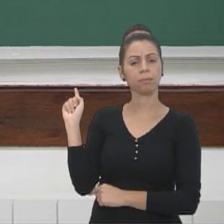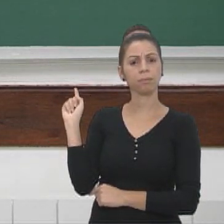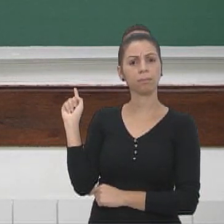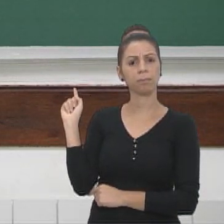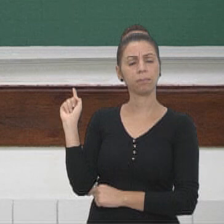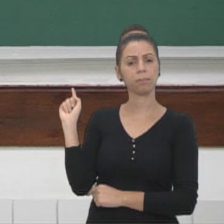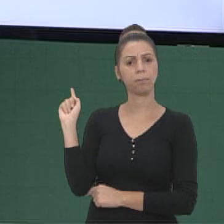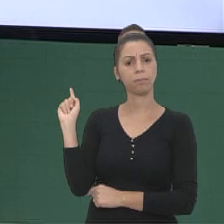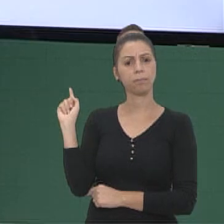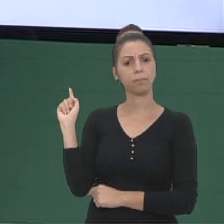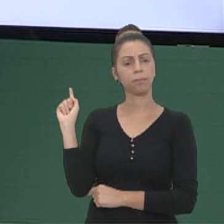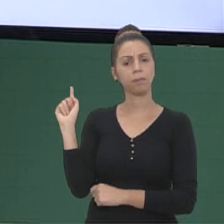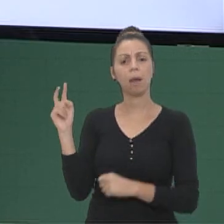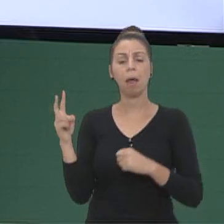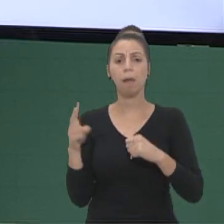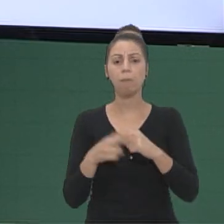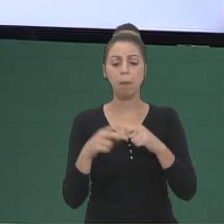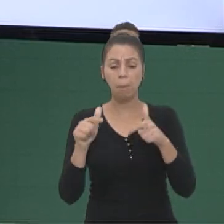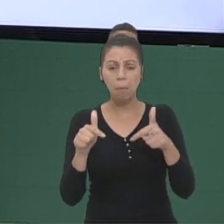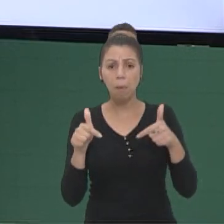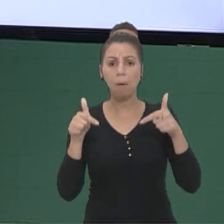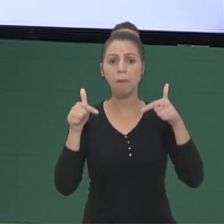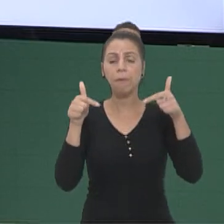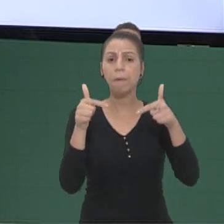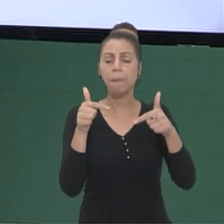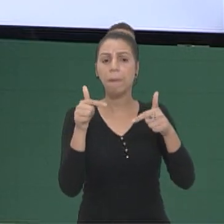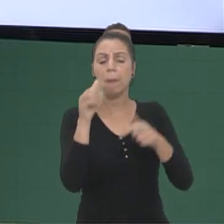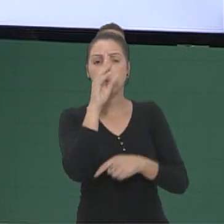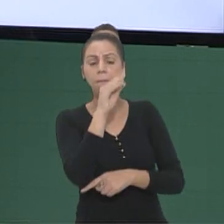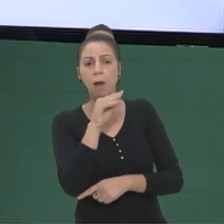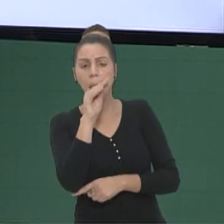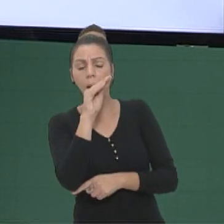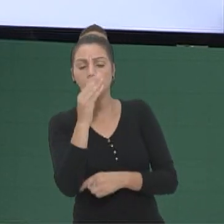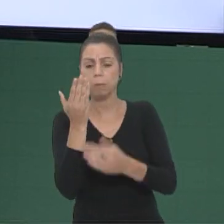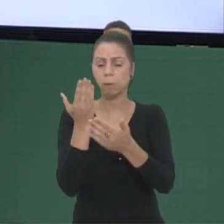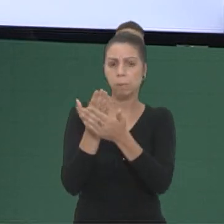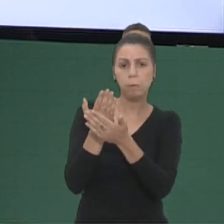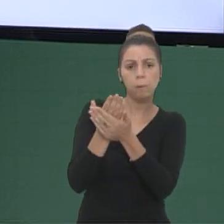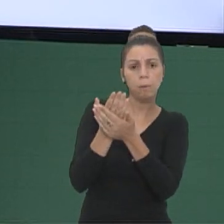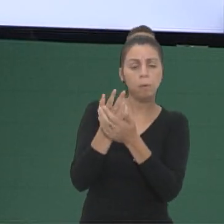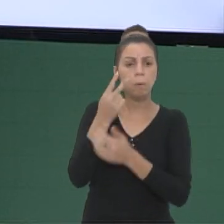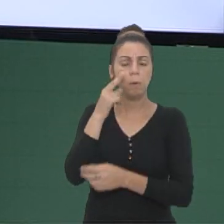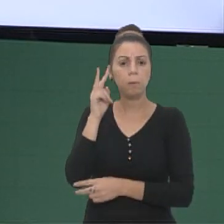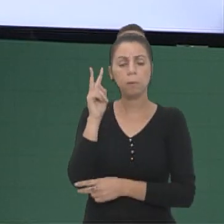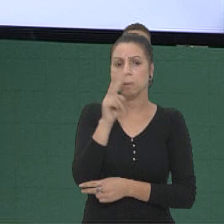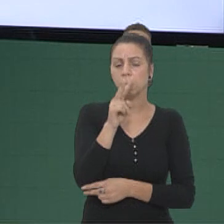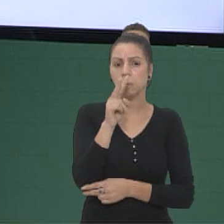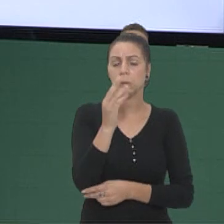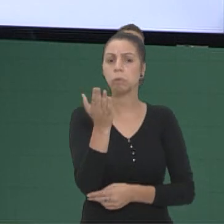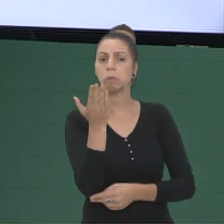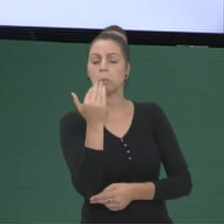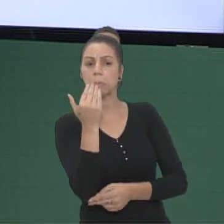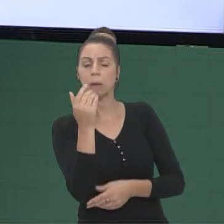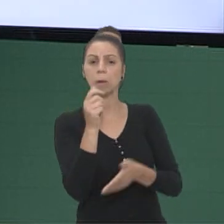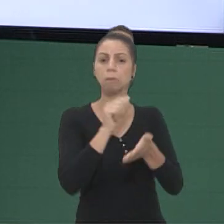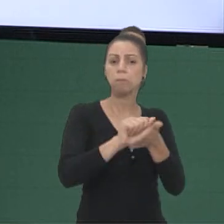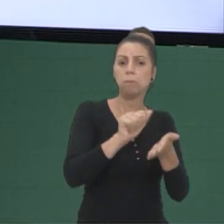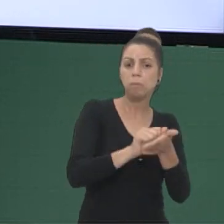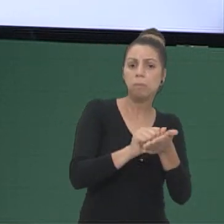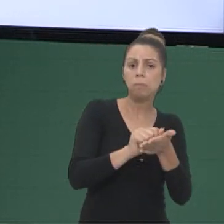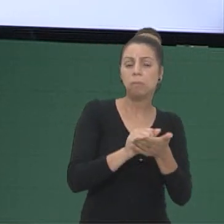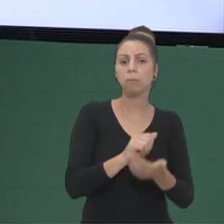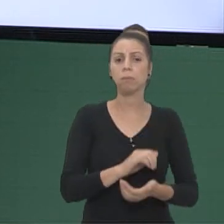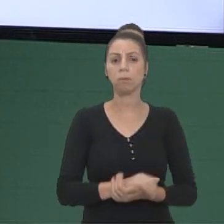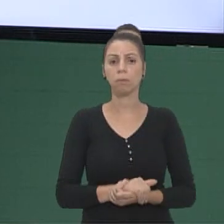una acción. A ação de falar, a ação de estudar, a ação de ver, a ação de jantar, de escrever. E